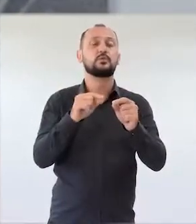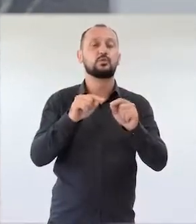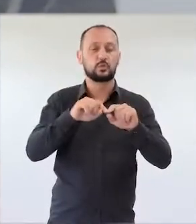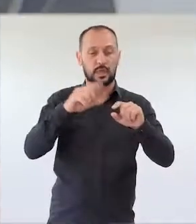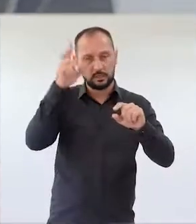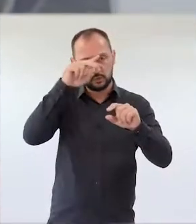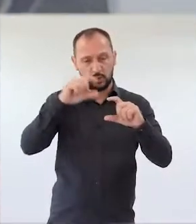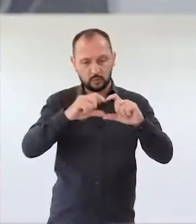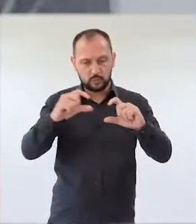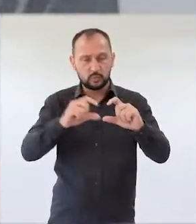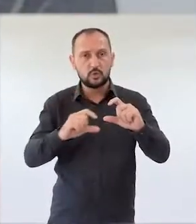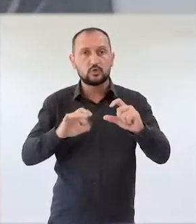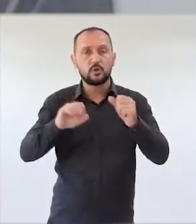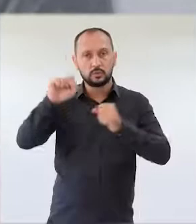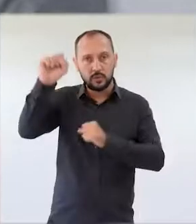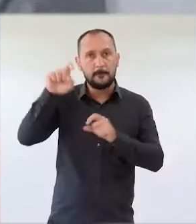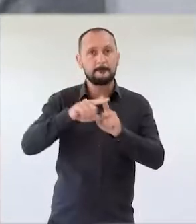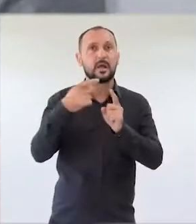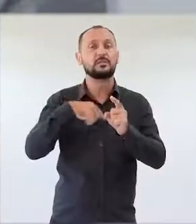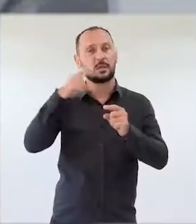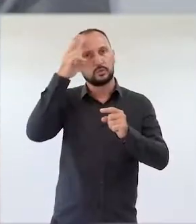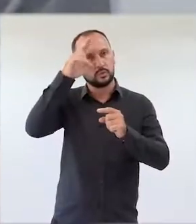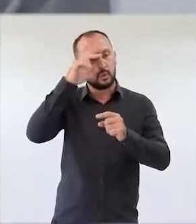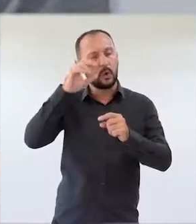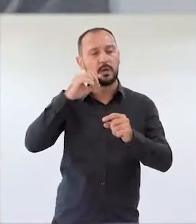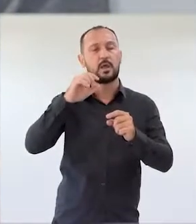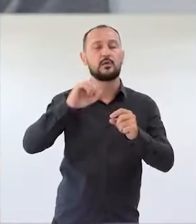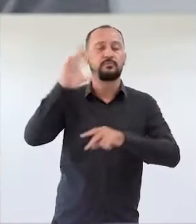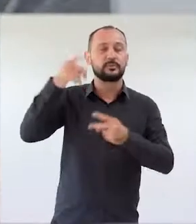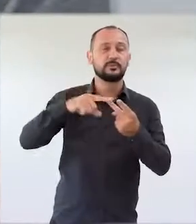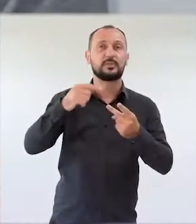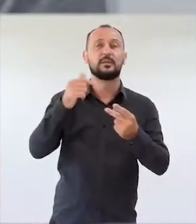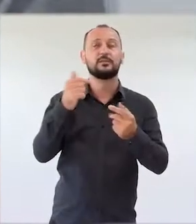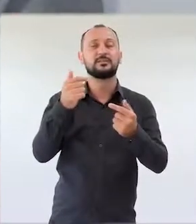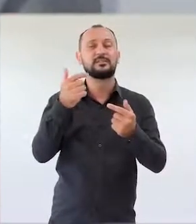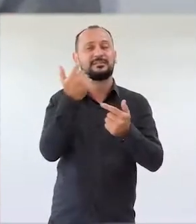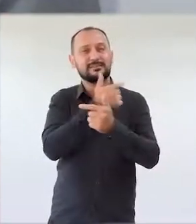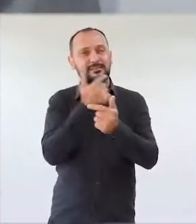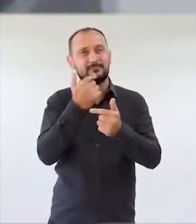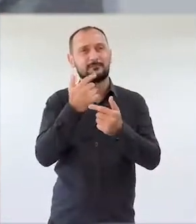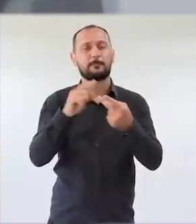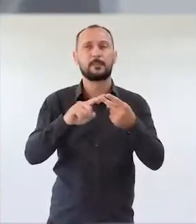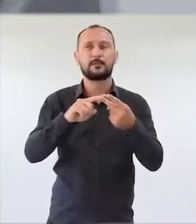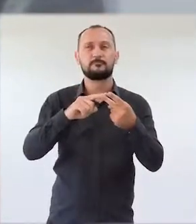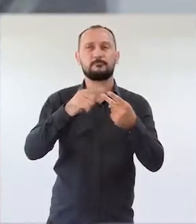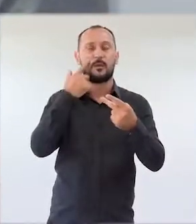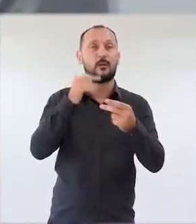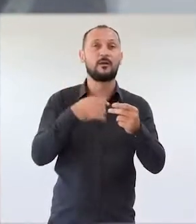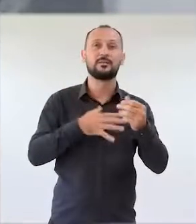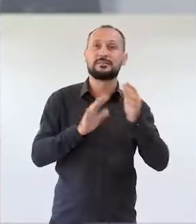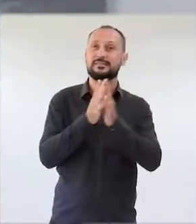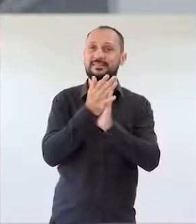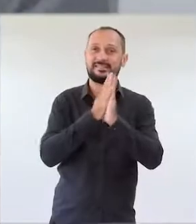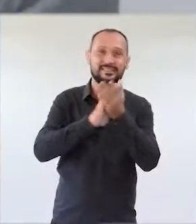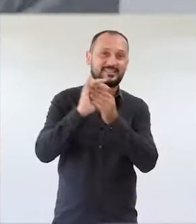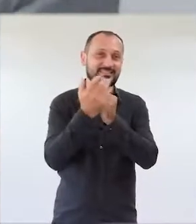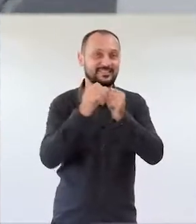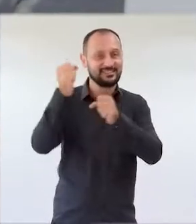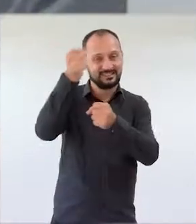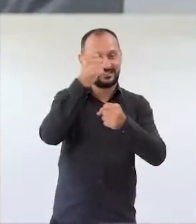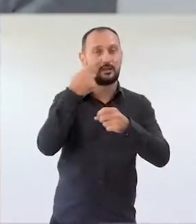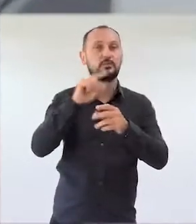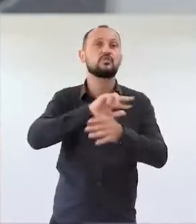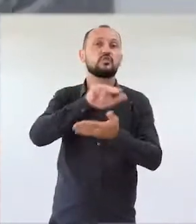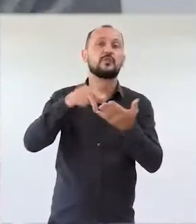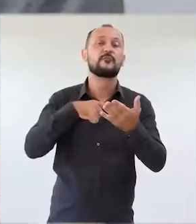se resume a super-heróis, né? Mas tem ficção científica, tem drama, tem erótico, tem de tudo. A gama